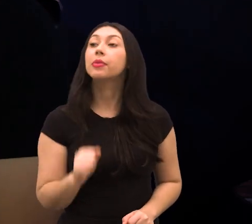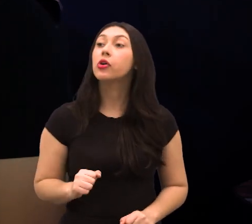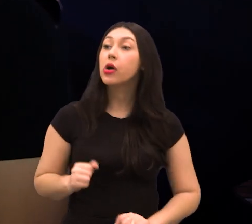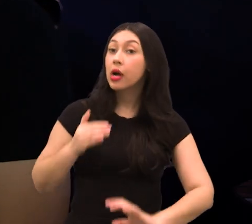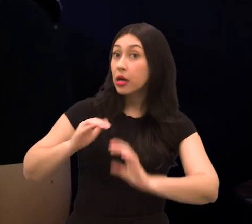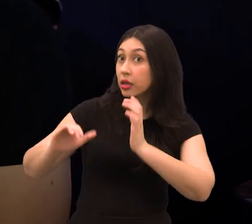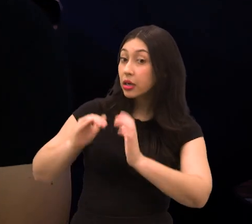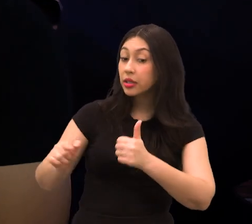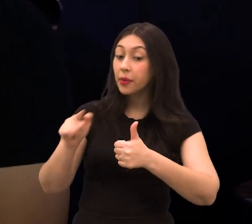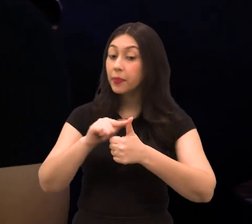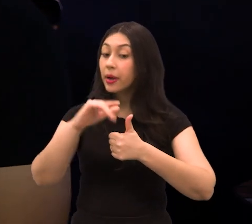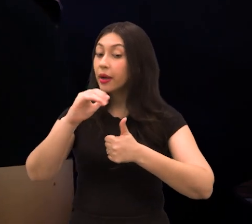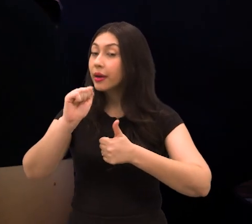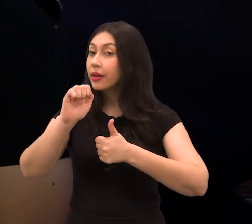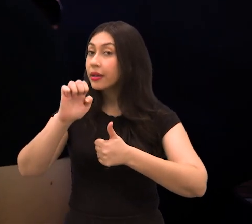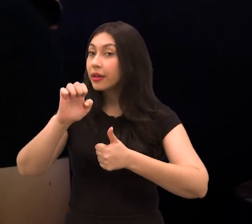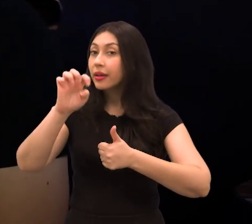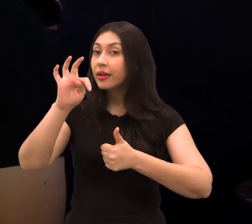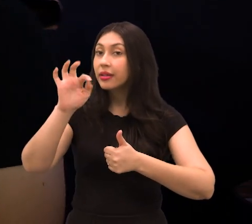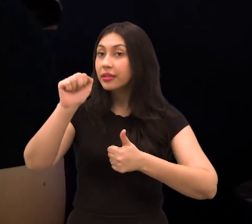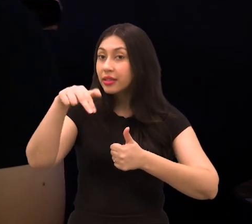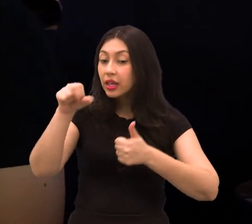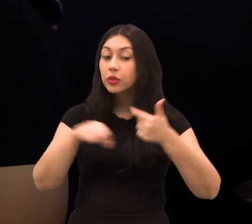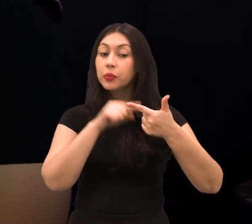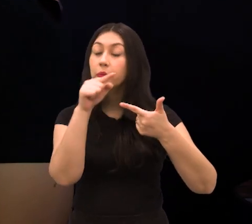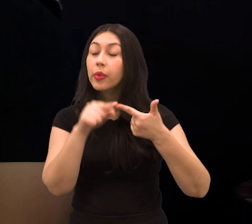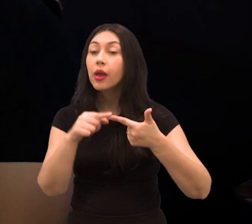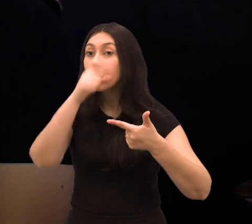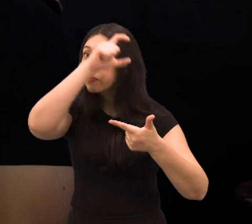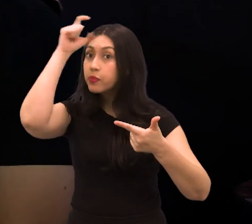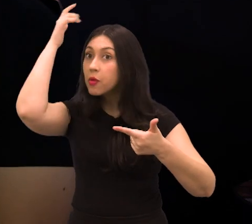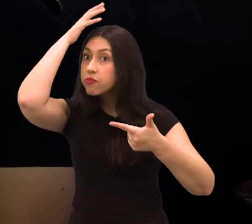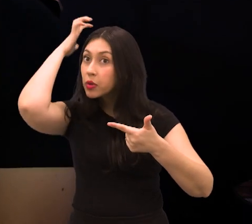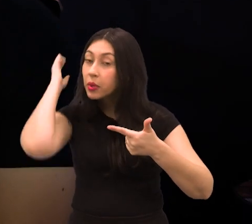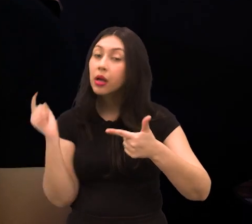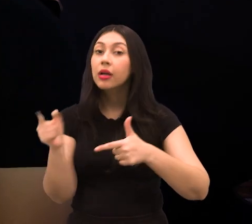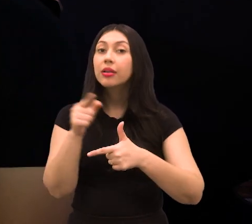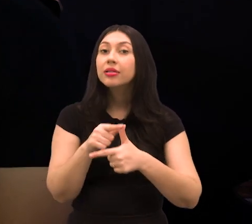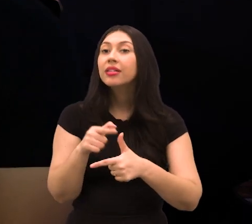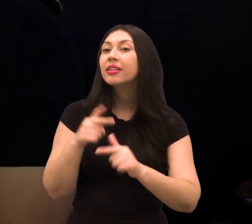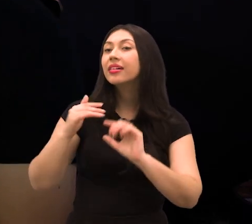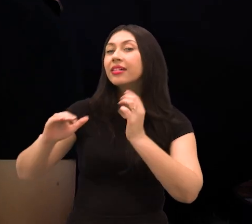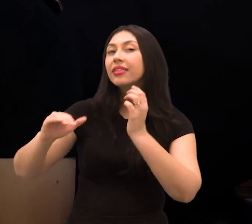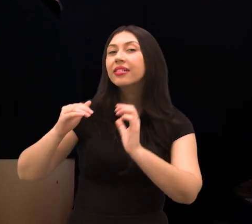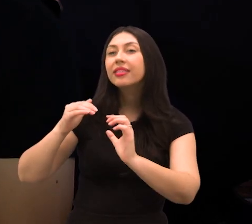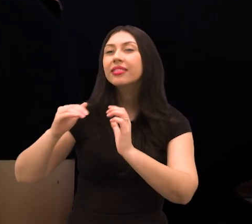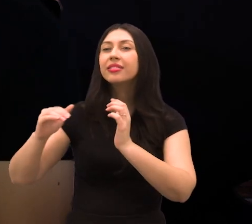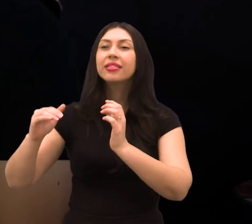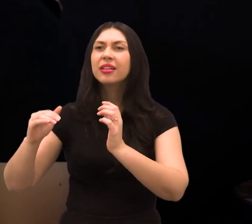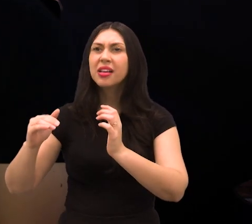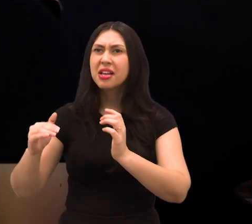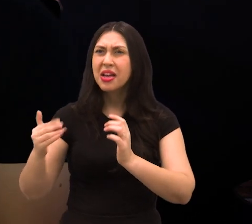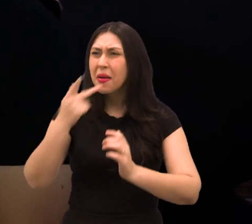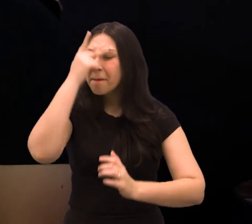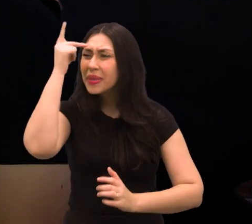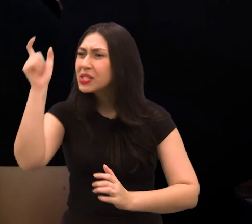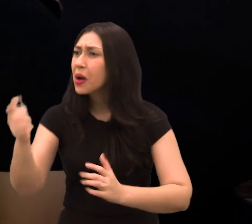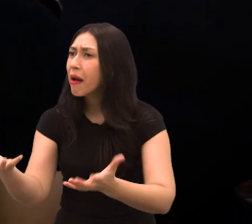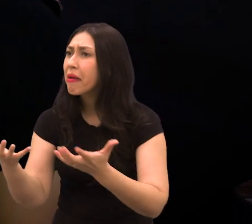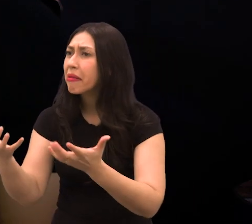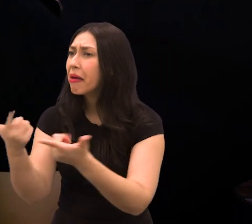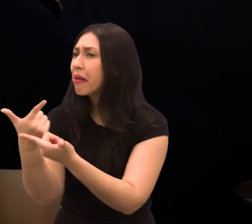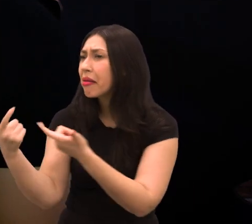jeitinho, canta uma do Caetano e canta uma do Cazuza. Nossa. Aí do Caetano eu fui lá, onde queres revólver,